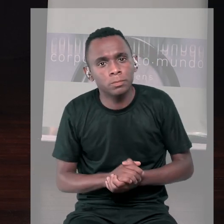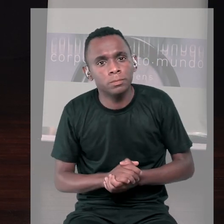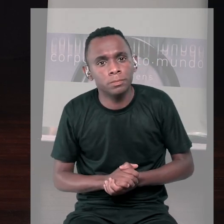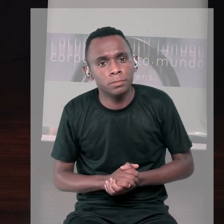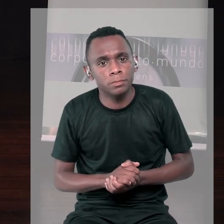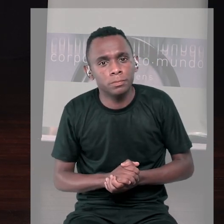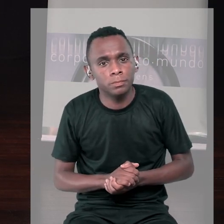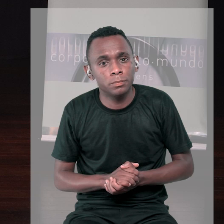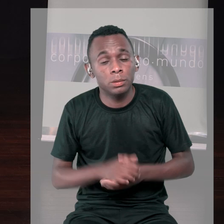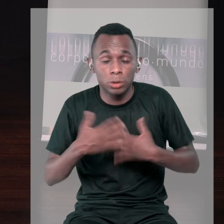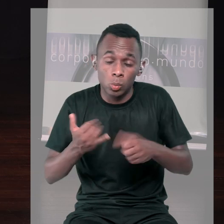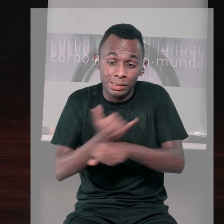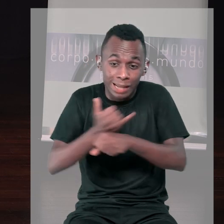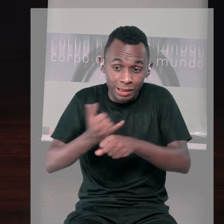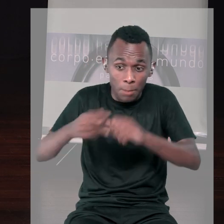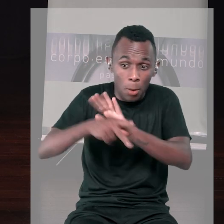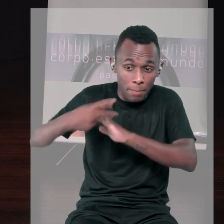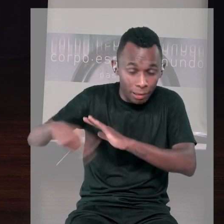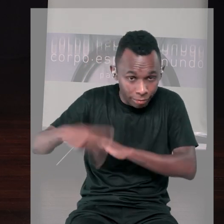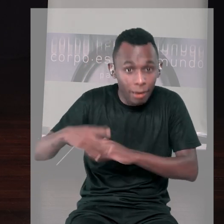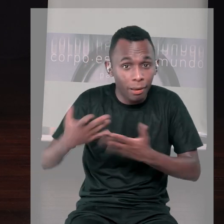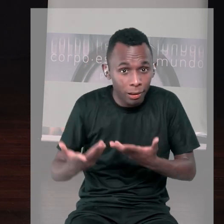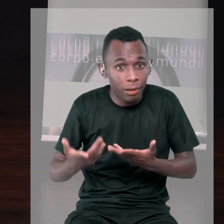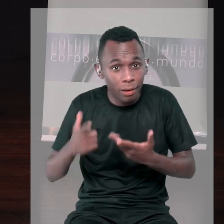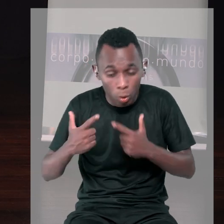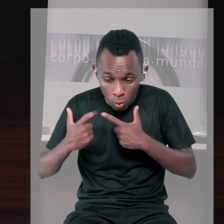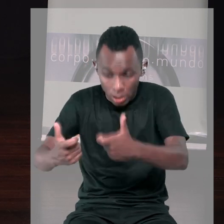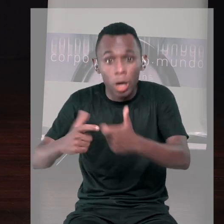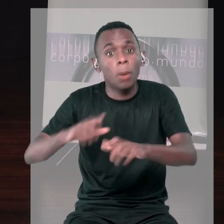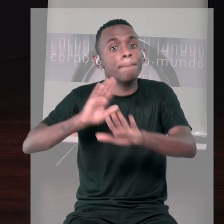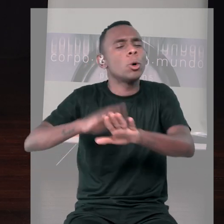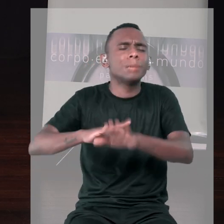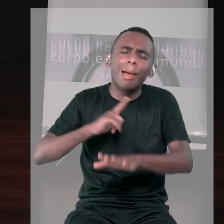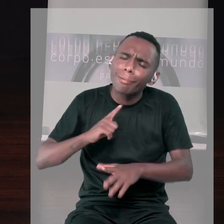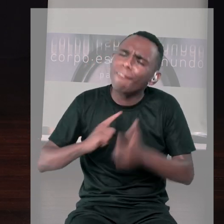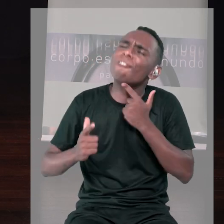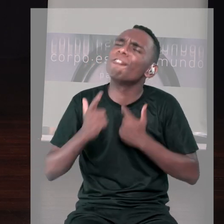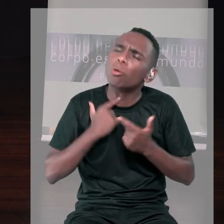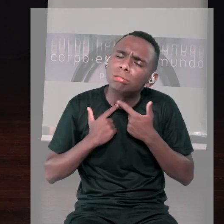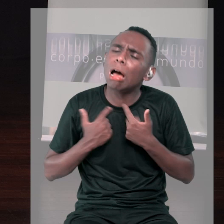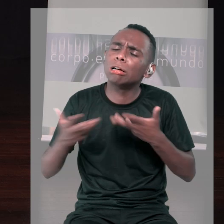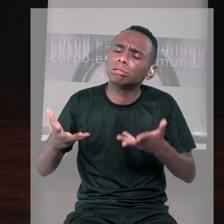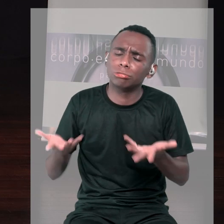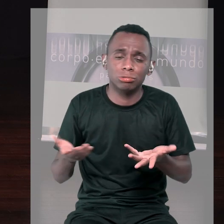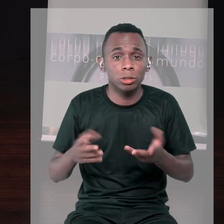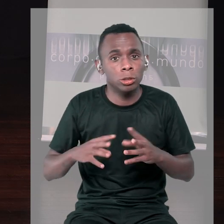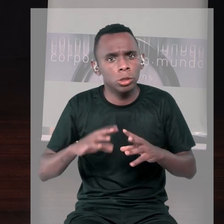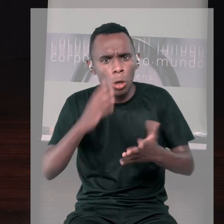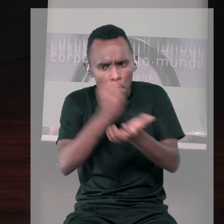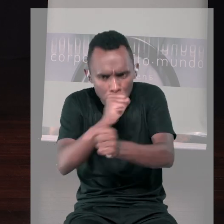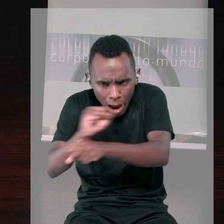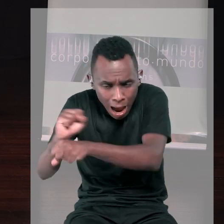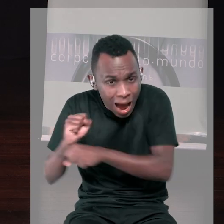Em sua forma absoluta, diz Clausewitz, todo ato é motivado, tudo sucede rapidamente. Não existem intervalos neutros